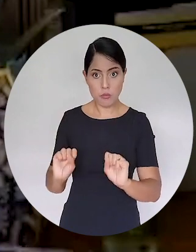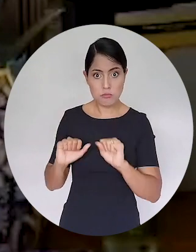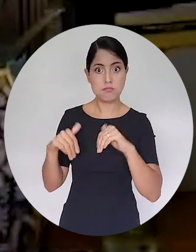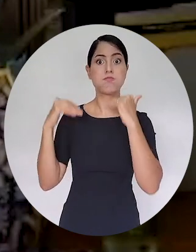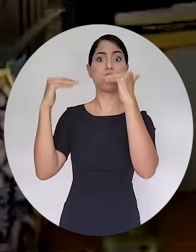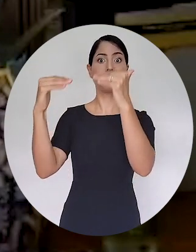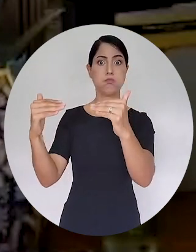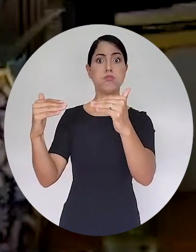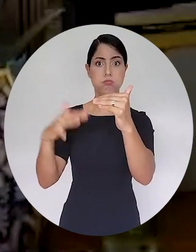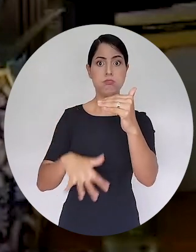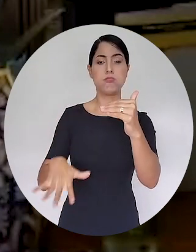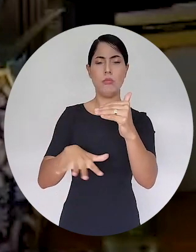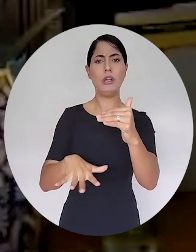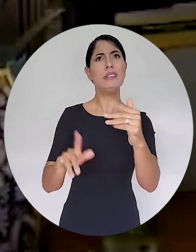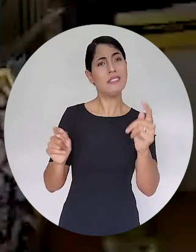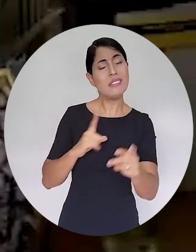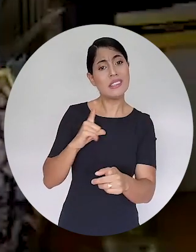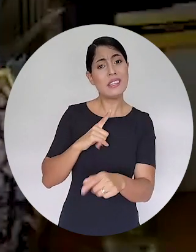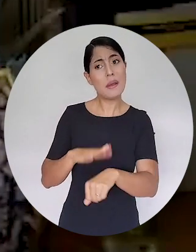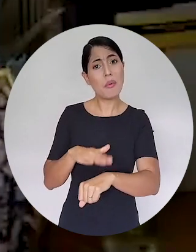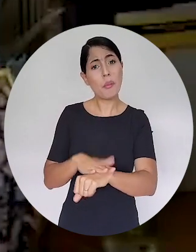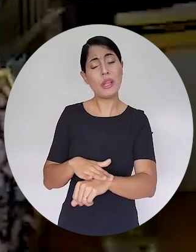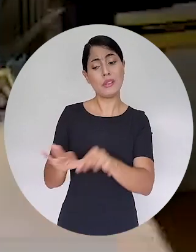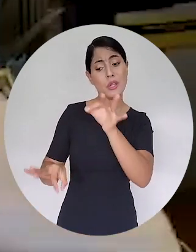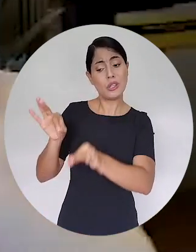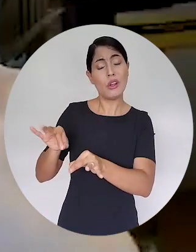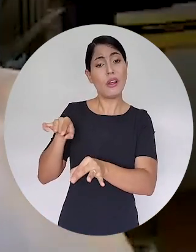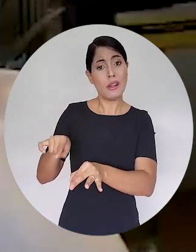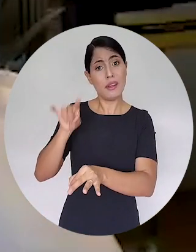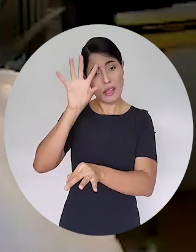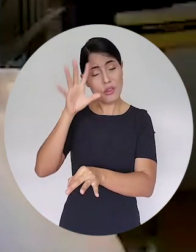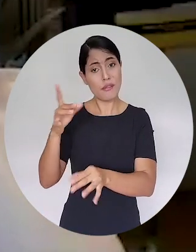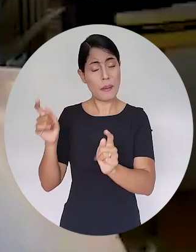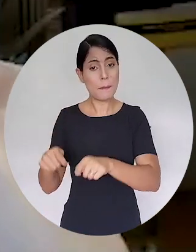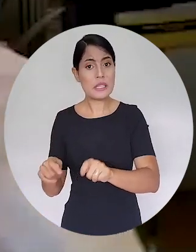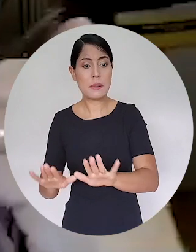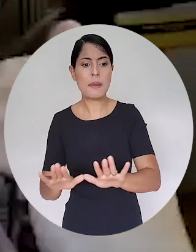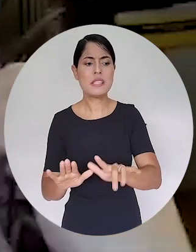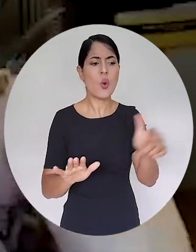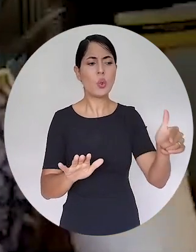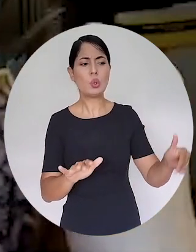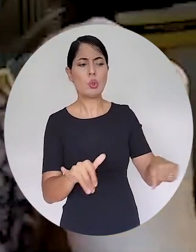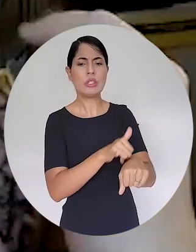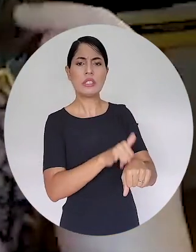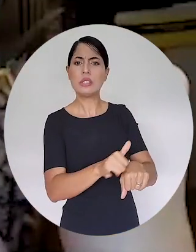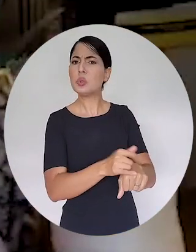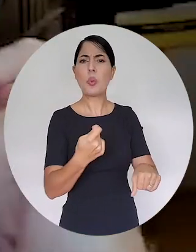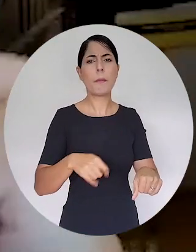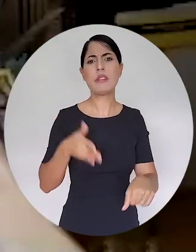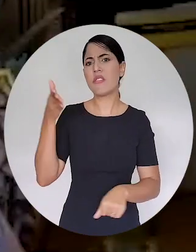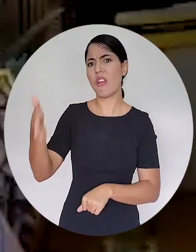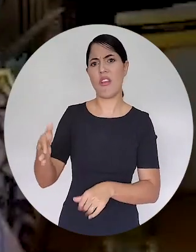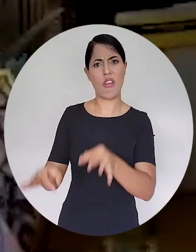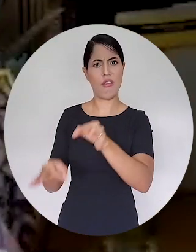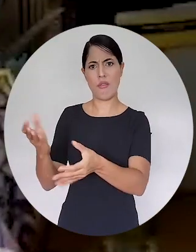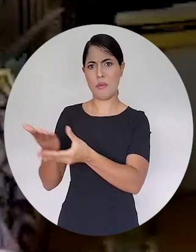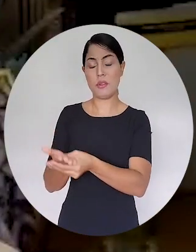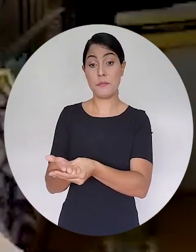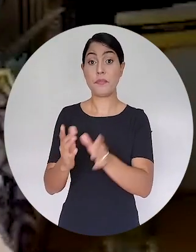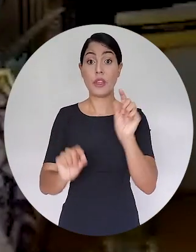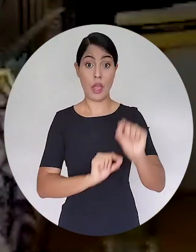que sim, tem horas que só o judiciário vai resolver, mas para muitos e muitos outros conflitos, a gente não precisa do juiz. Então, é